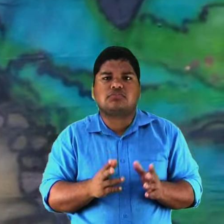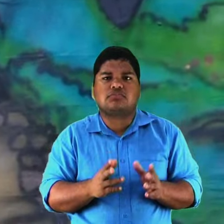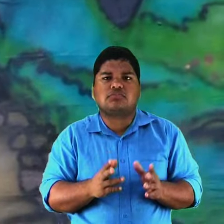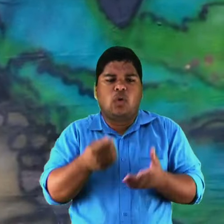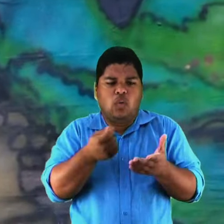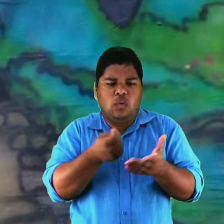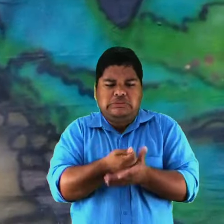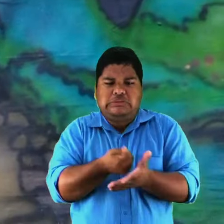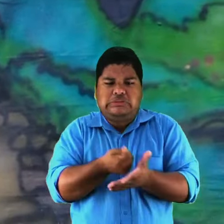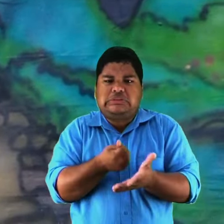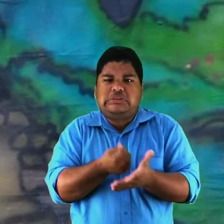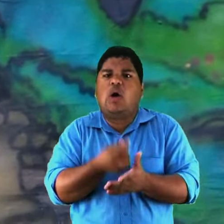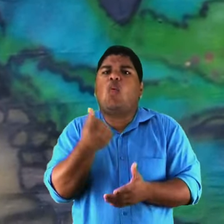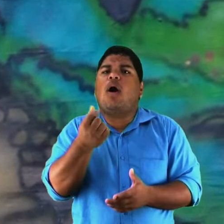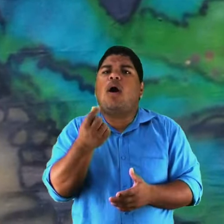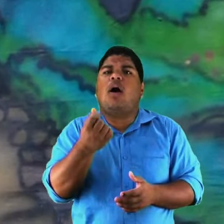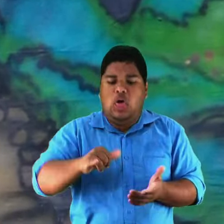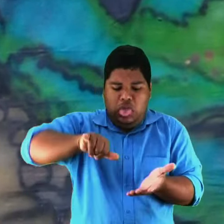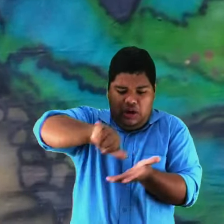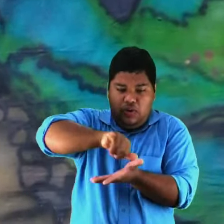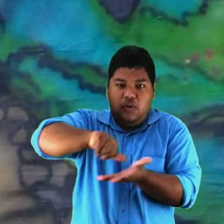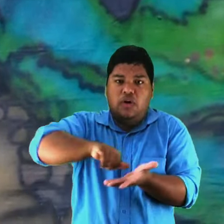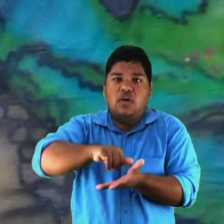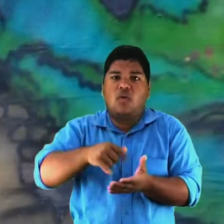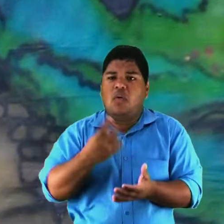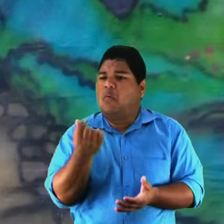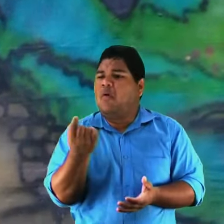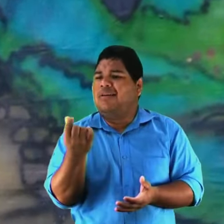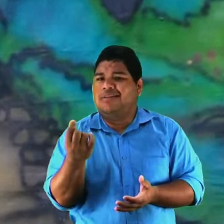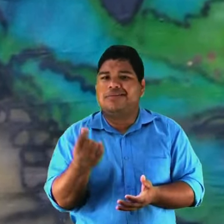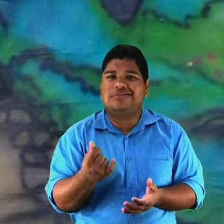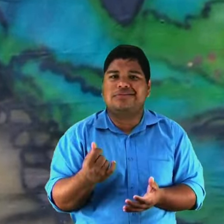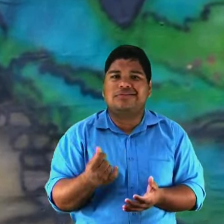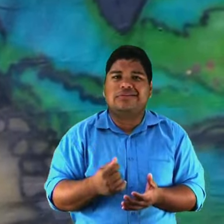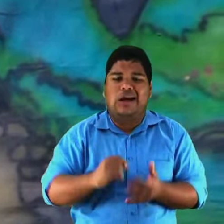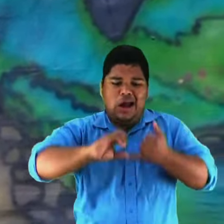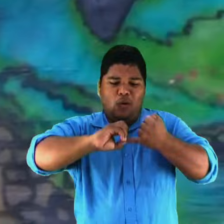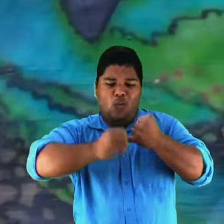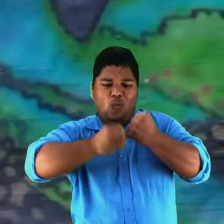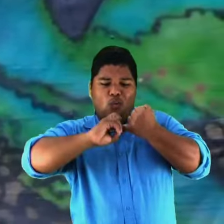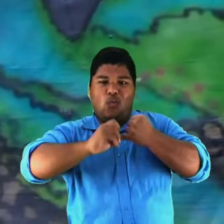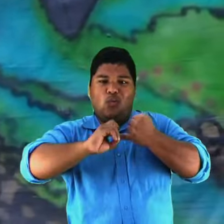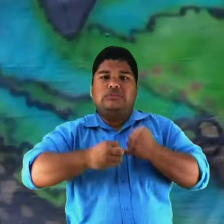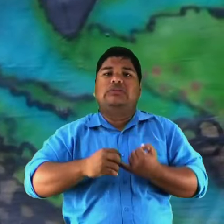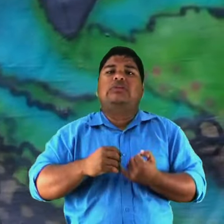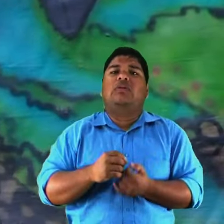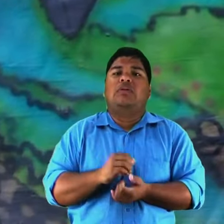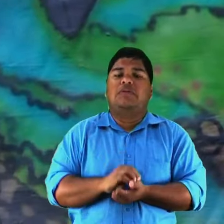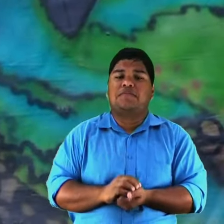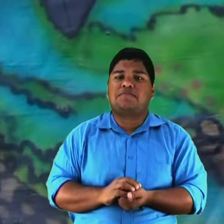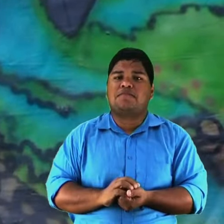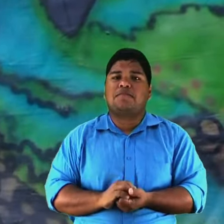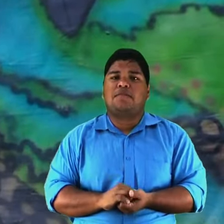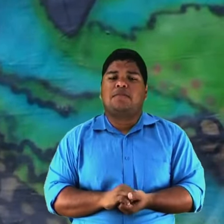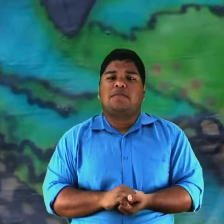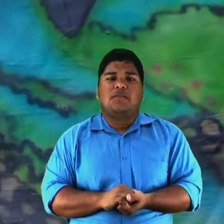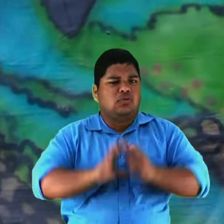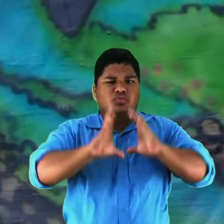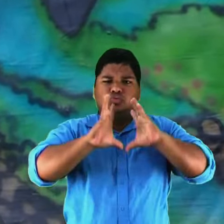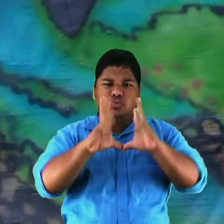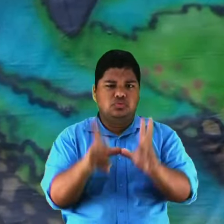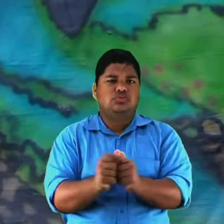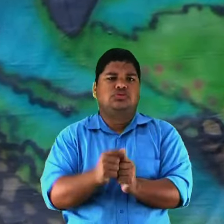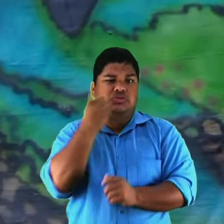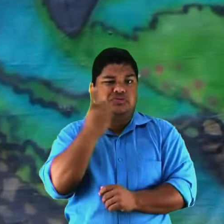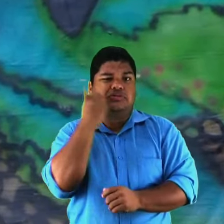litro de óleo custa tanto, o quilo de açúcar custa tanto. Era todo dia isso. Todo dia isso.